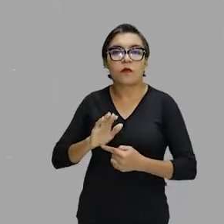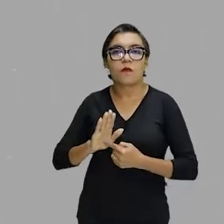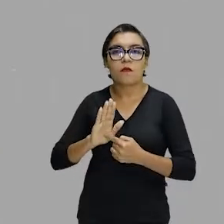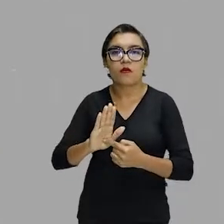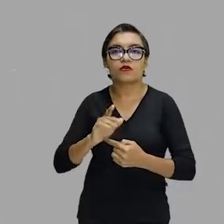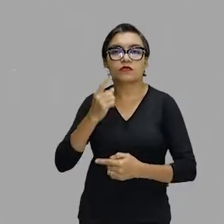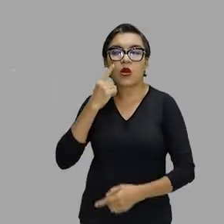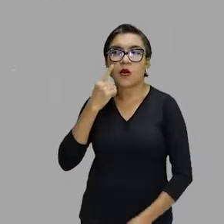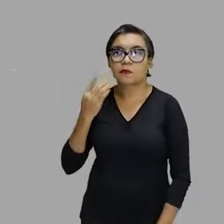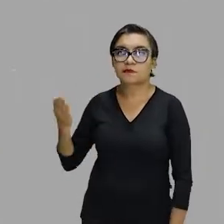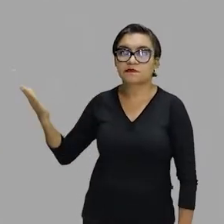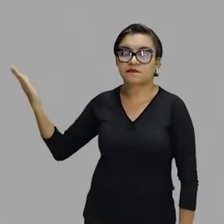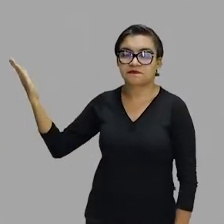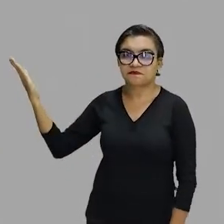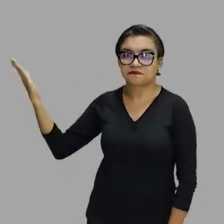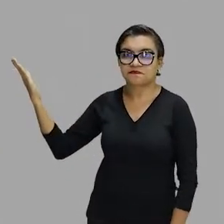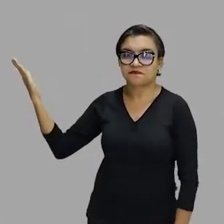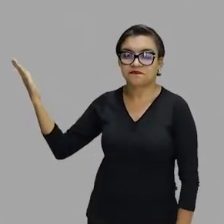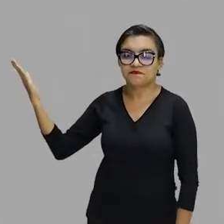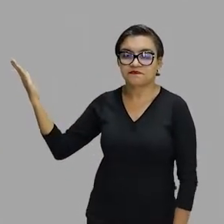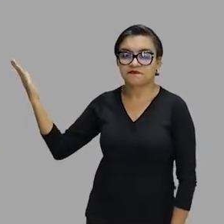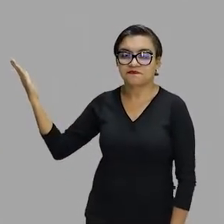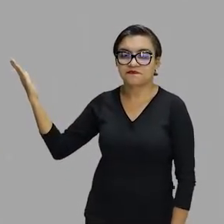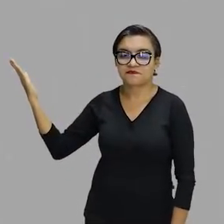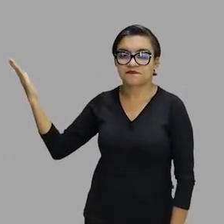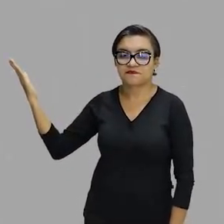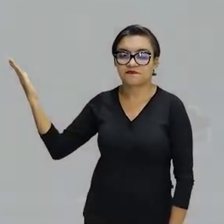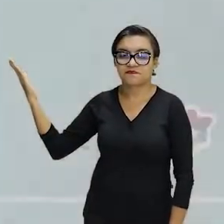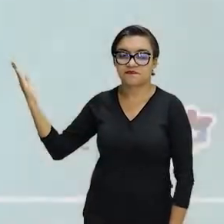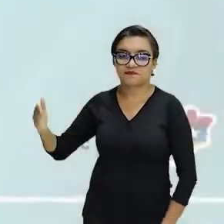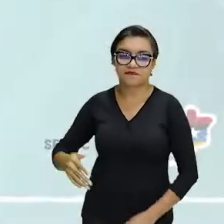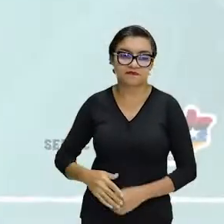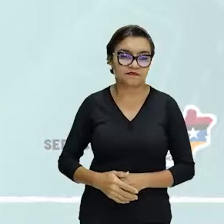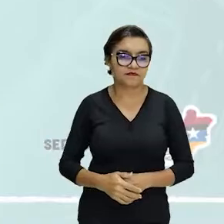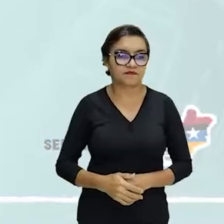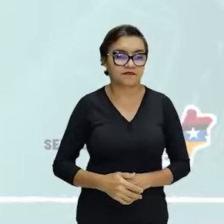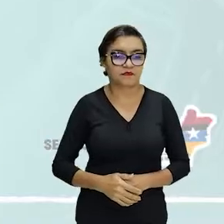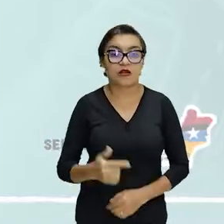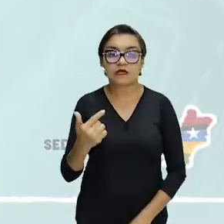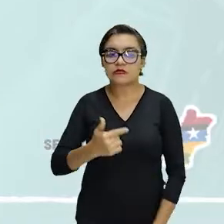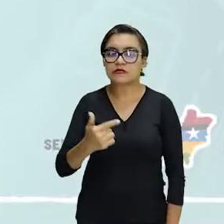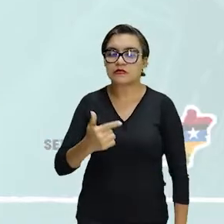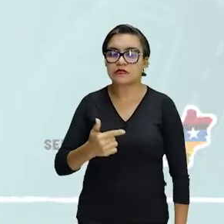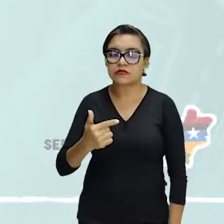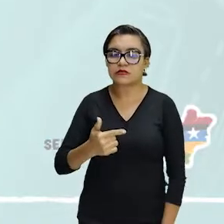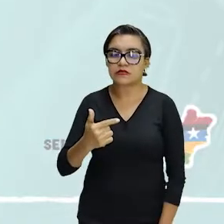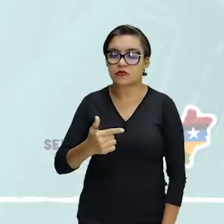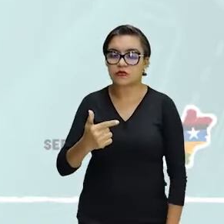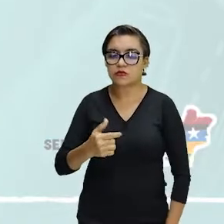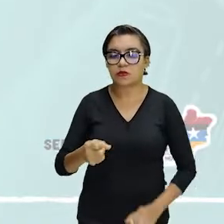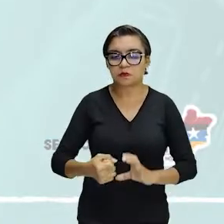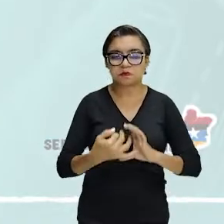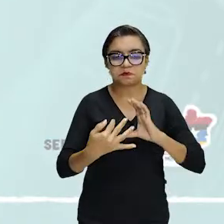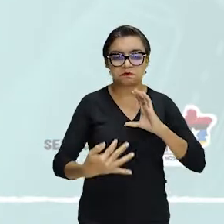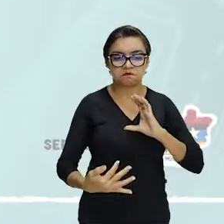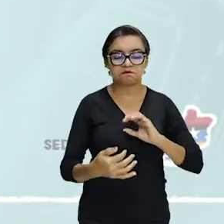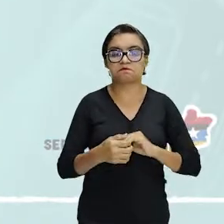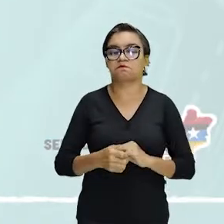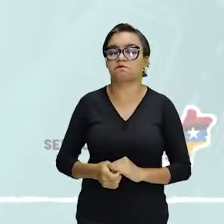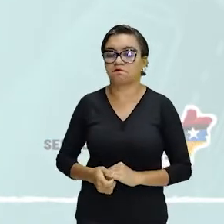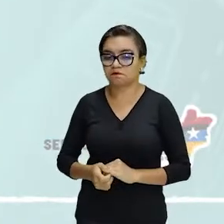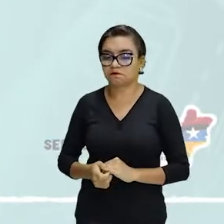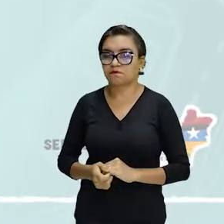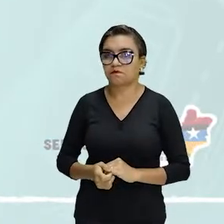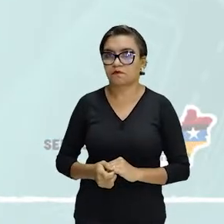como 2 elevado a 3 mais 2. Vamos agora para a segunda propriedade, a propriedade